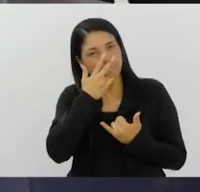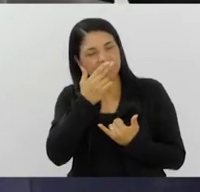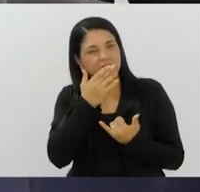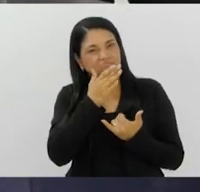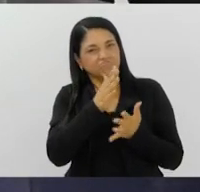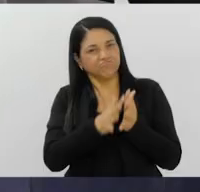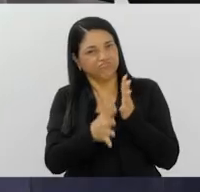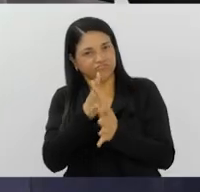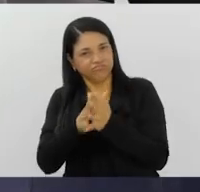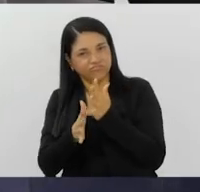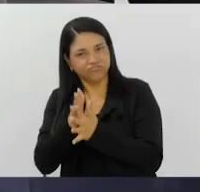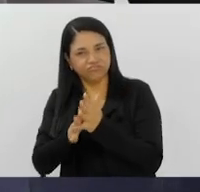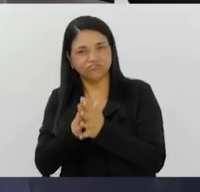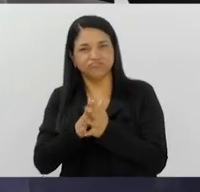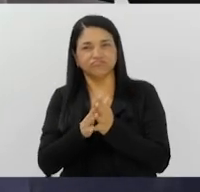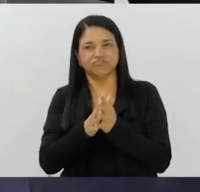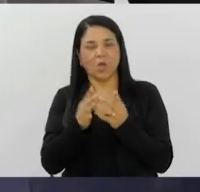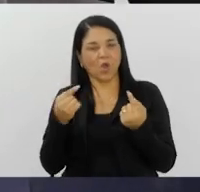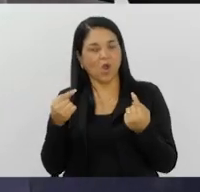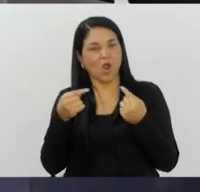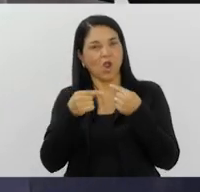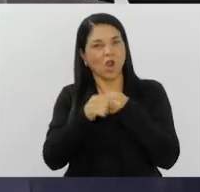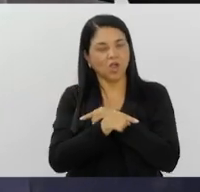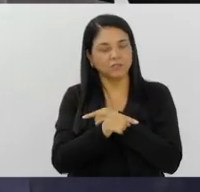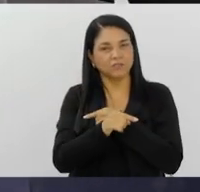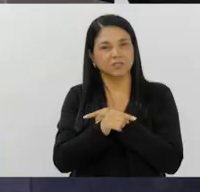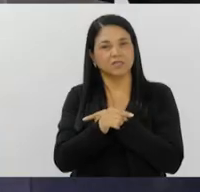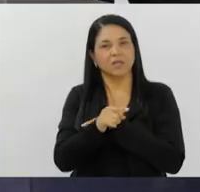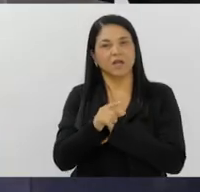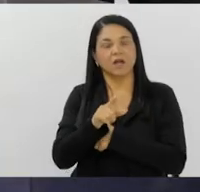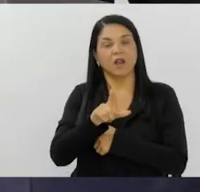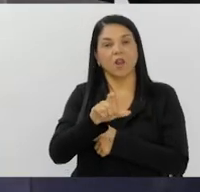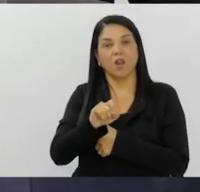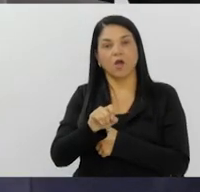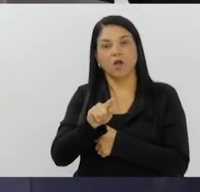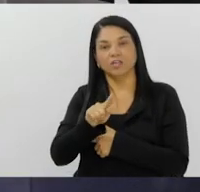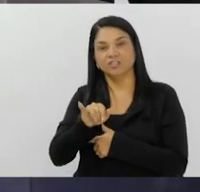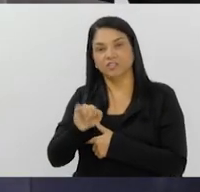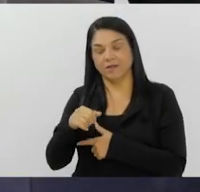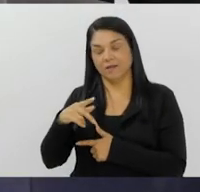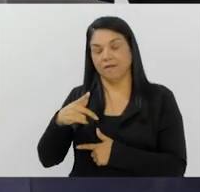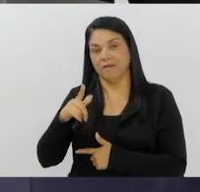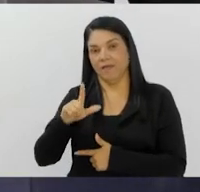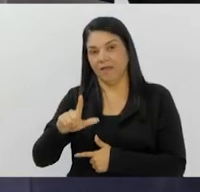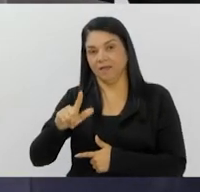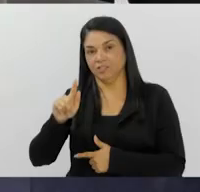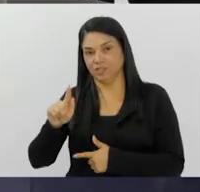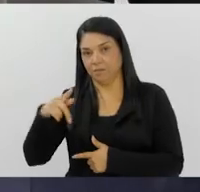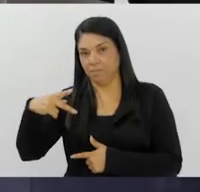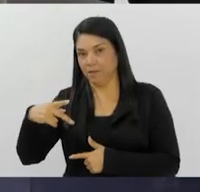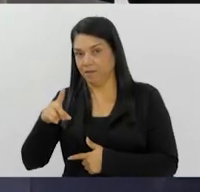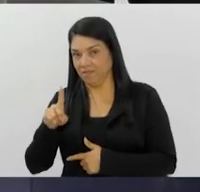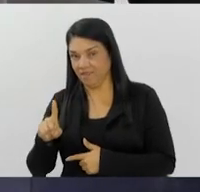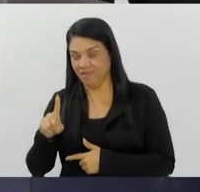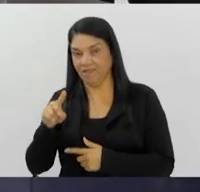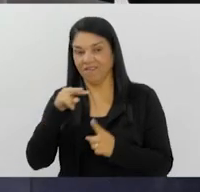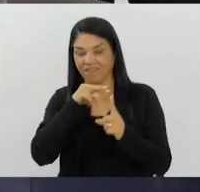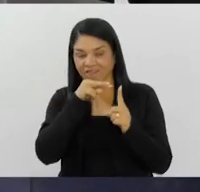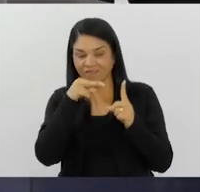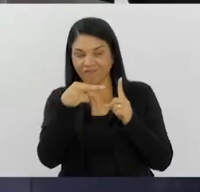eh eh em contradição com a lógica da lgpd que é uma regulação que Visa eh eh